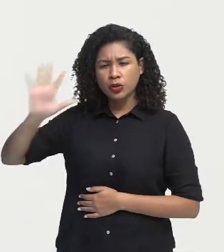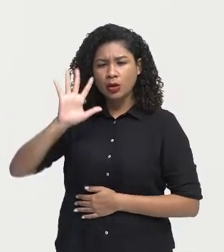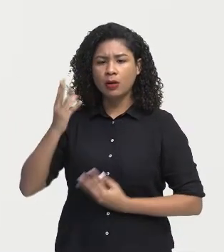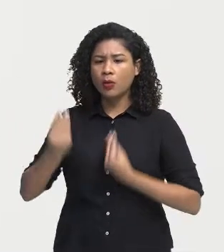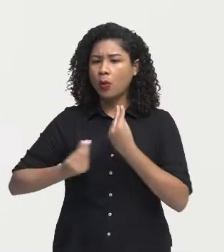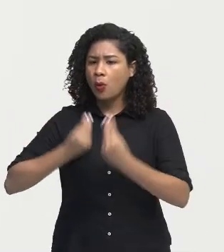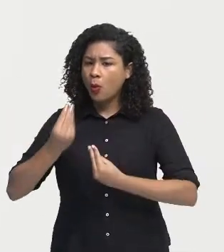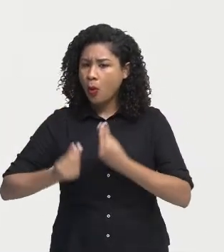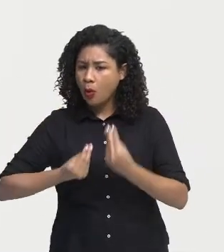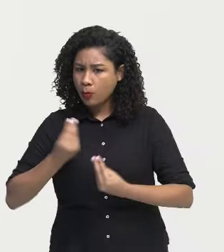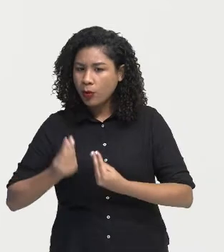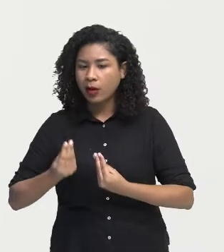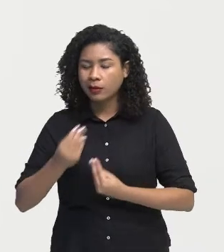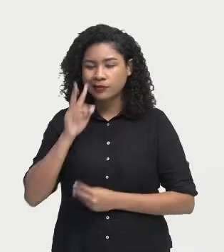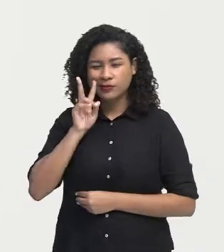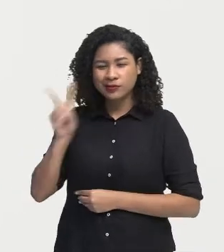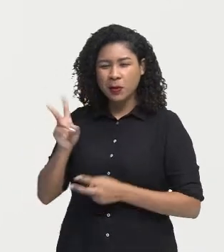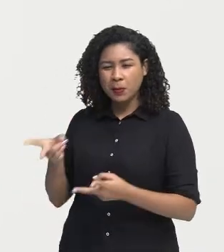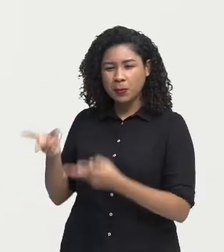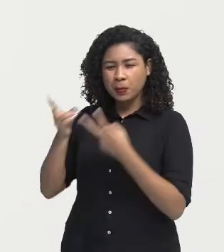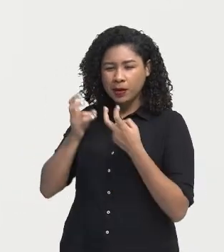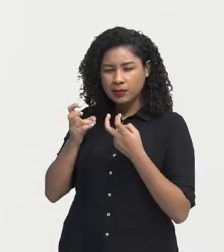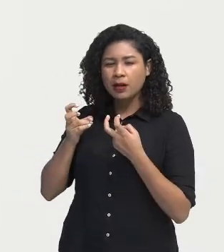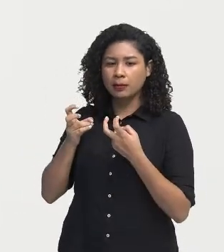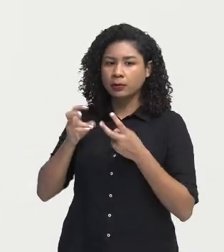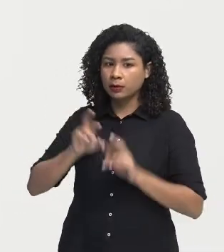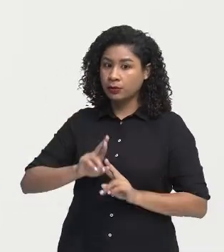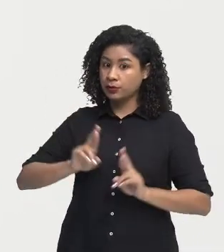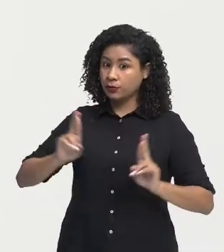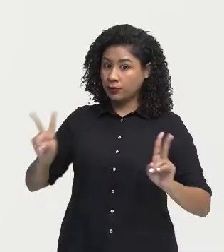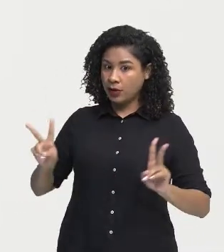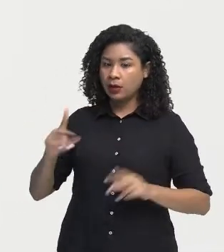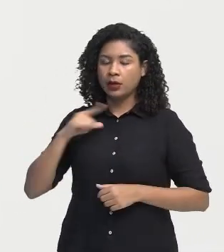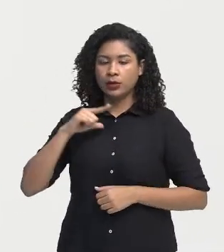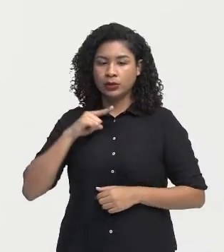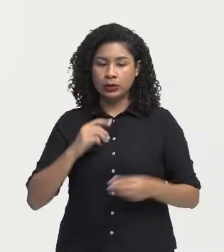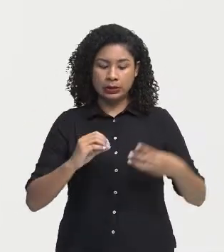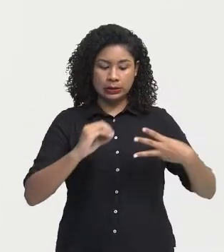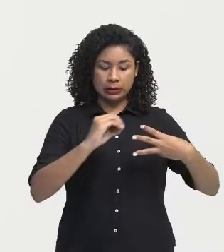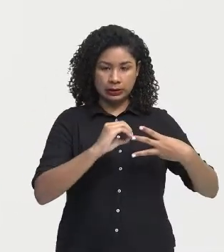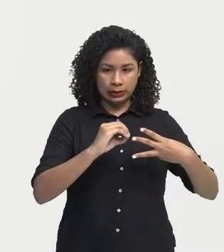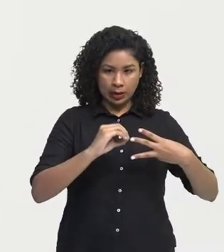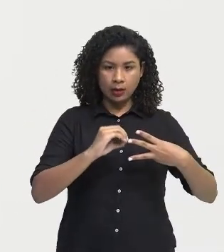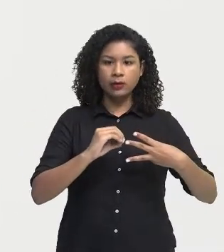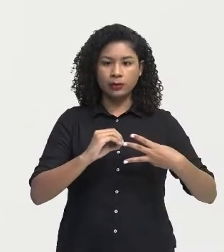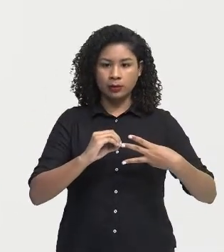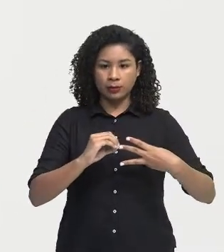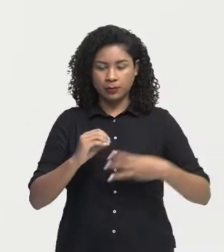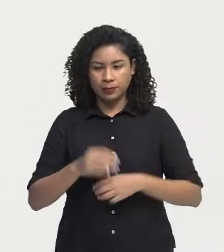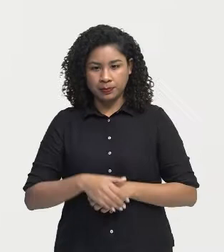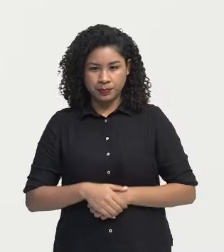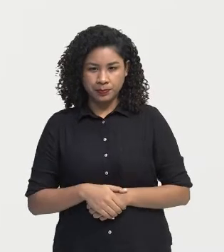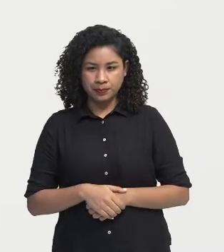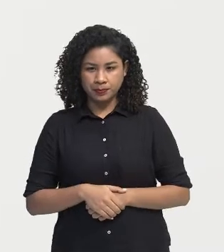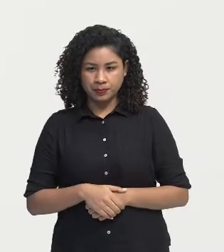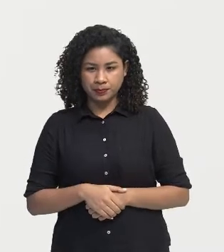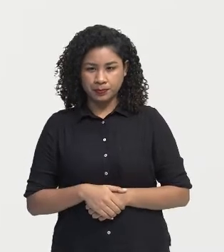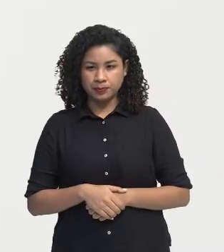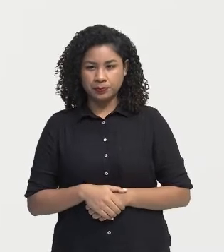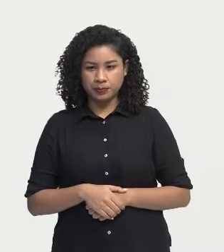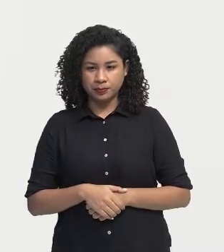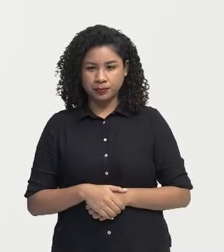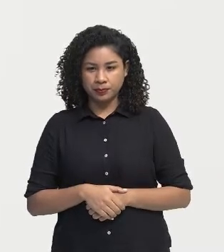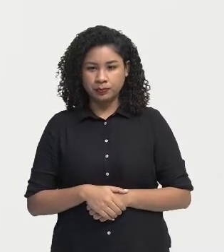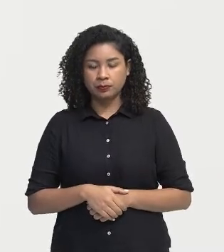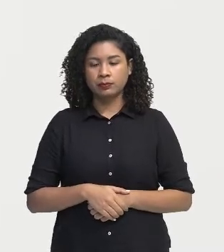citoplasma, diferenciando células que são eucariontes de células que são procariontes.